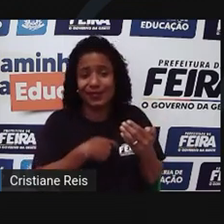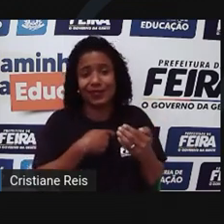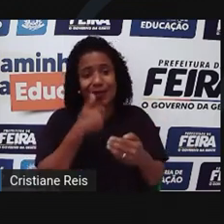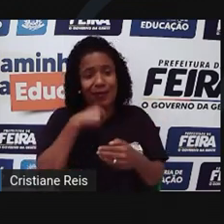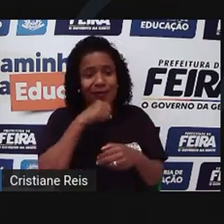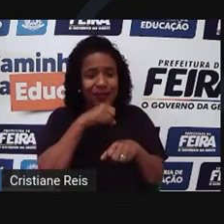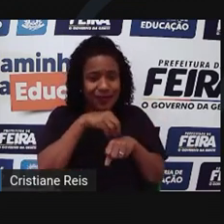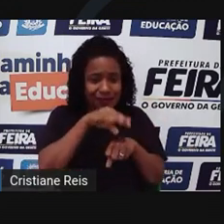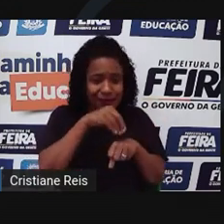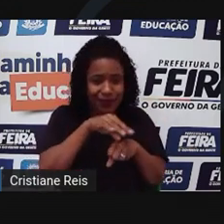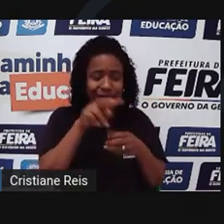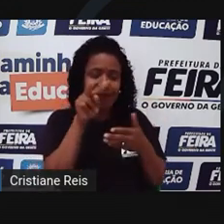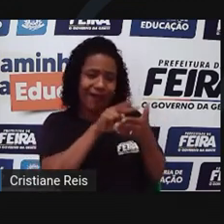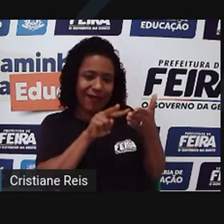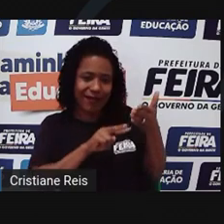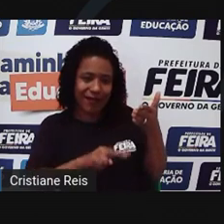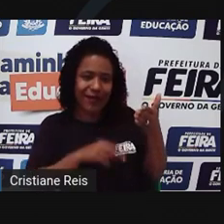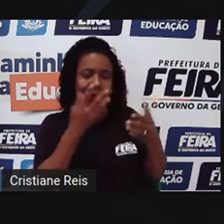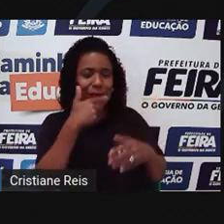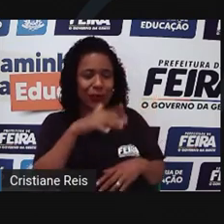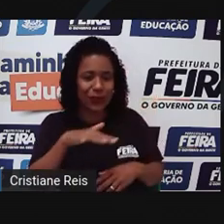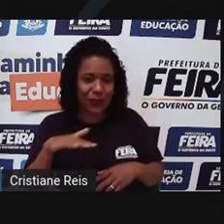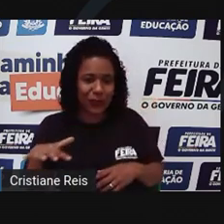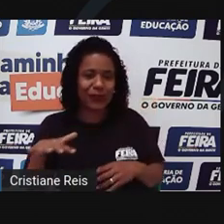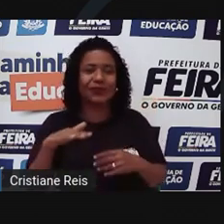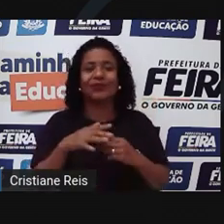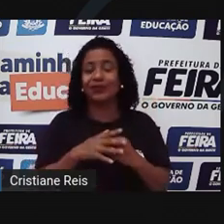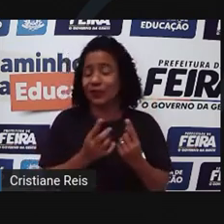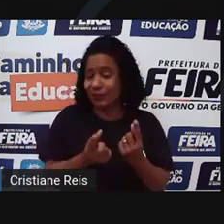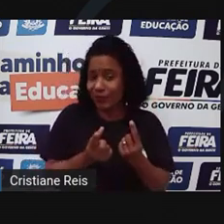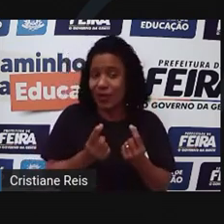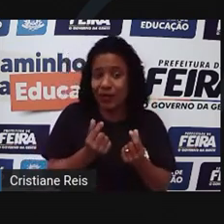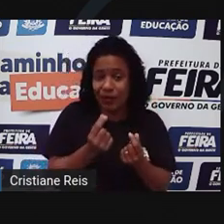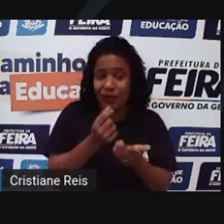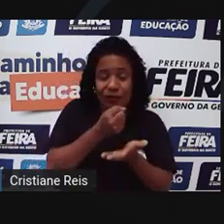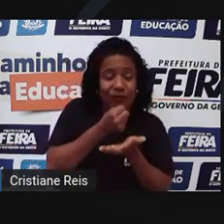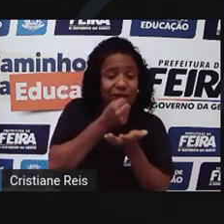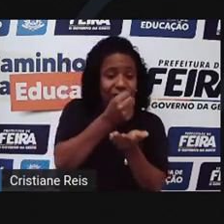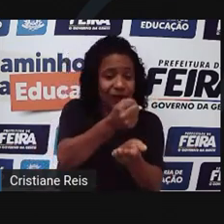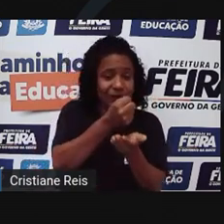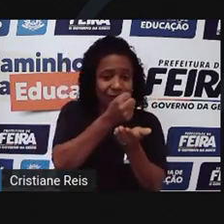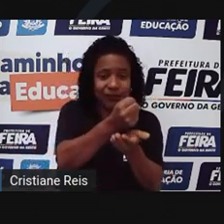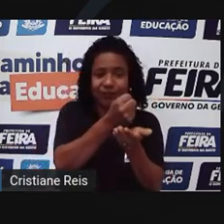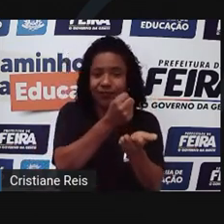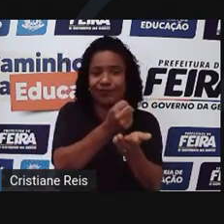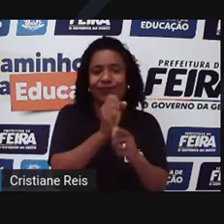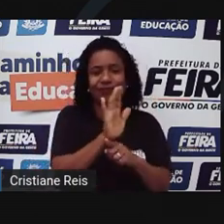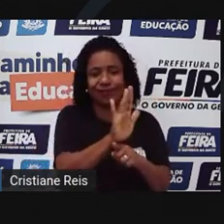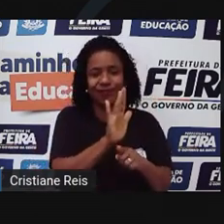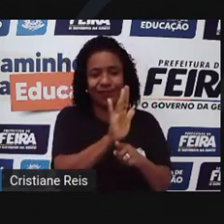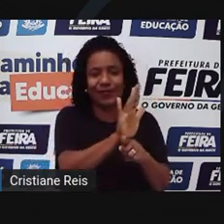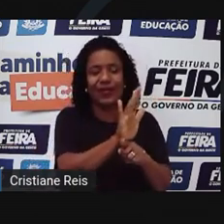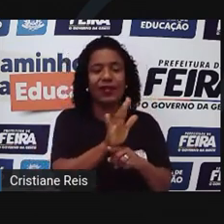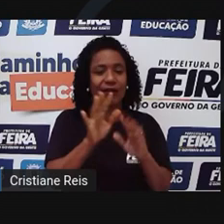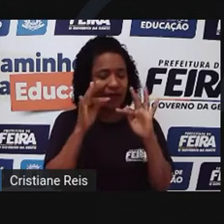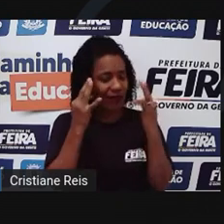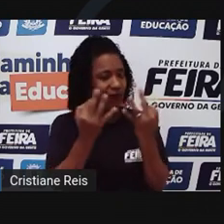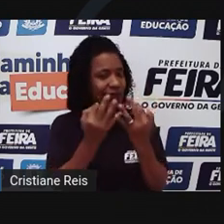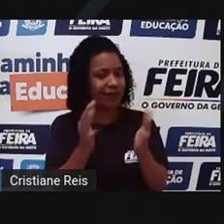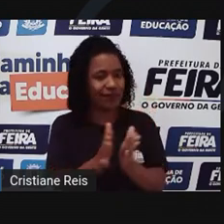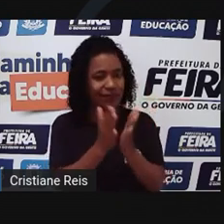ler para as crianças, investir basicamente nas crianças. Isso, como não é feito nas famílias mais pobres, acaba gerando